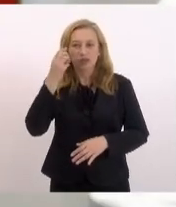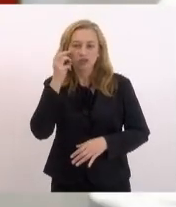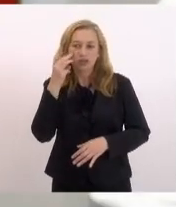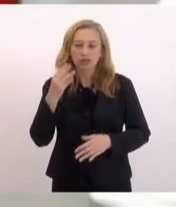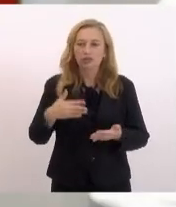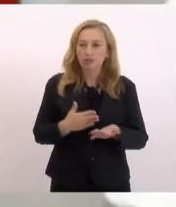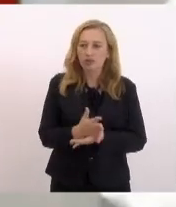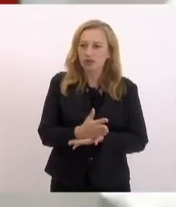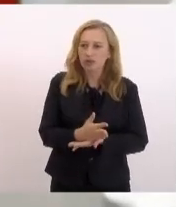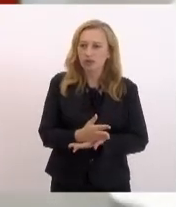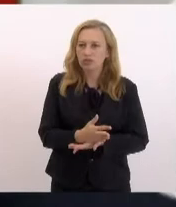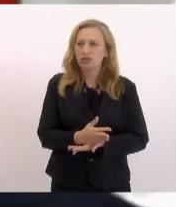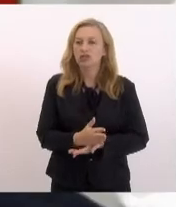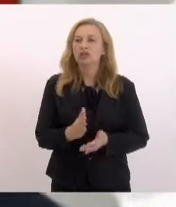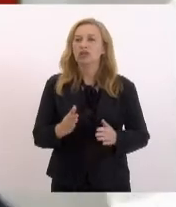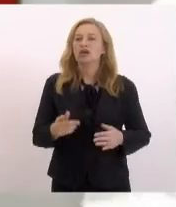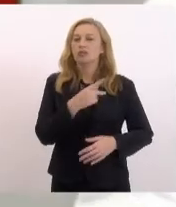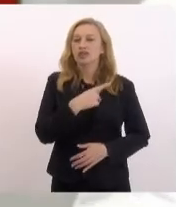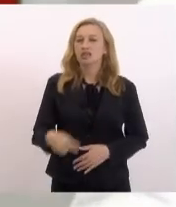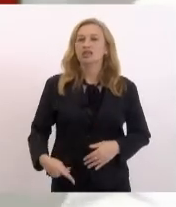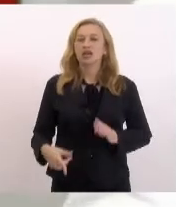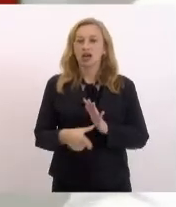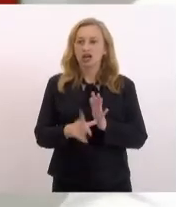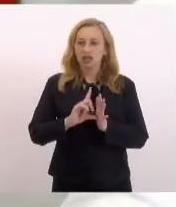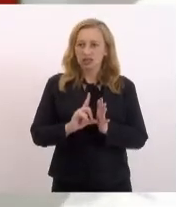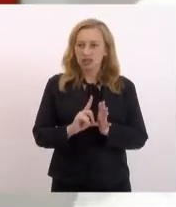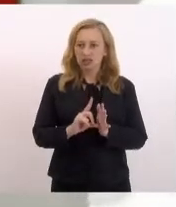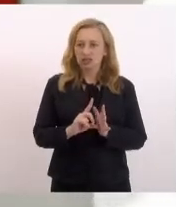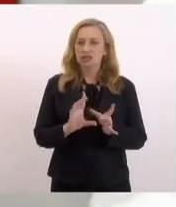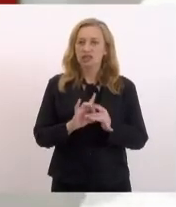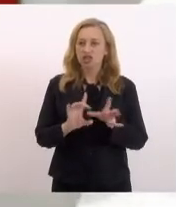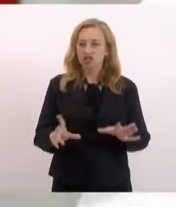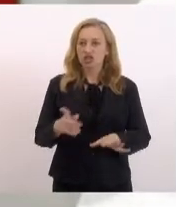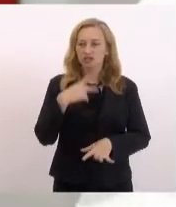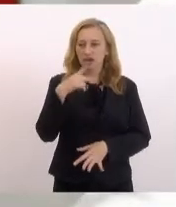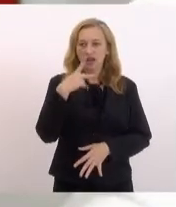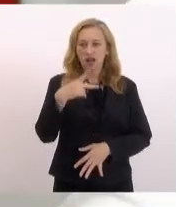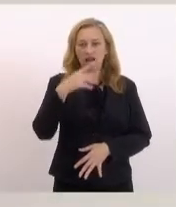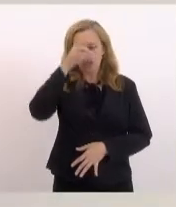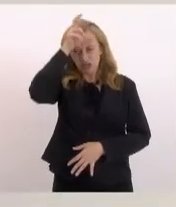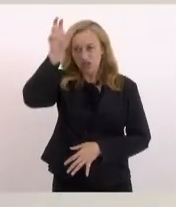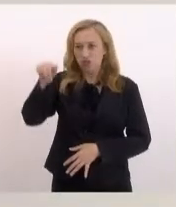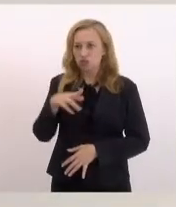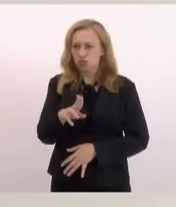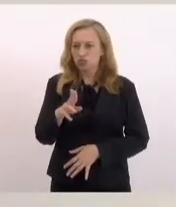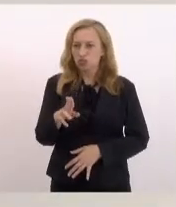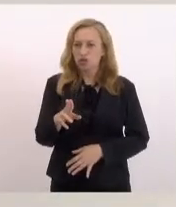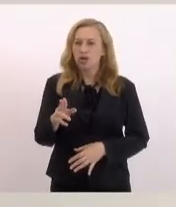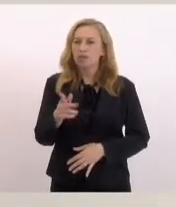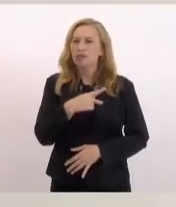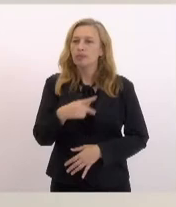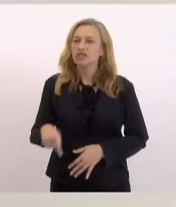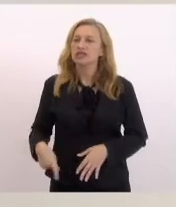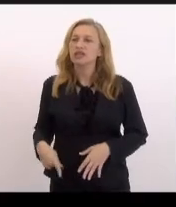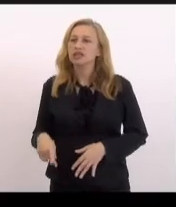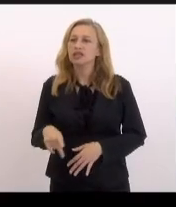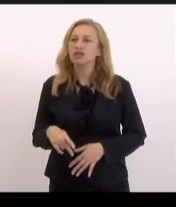estão aprovados. A presidência, antes de passar para a declaração de voto da tia Ju. Presidente.